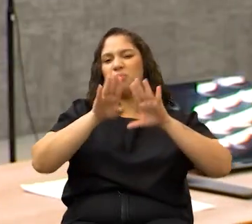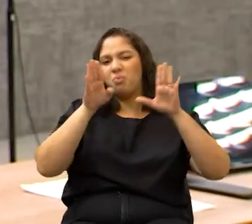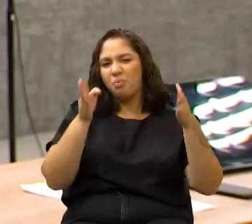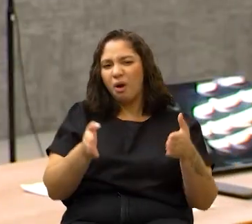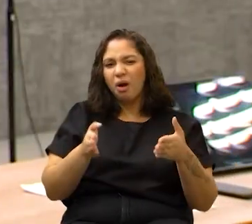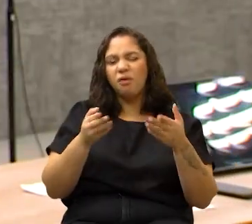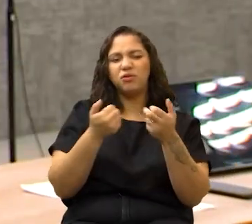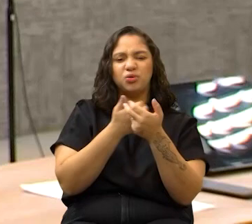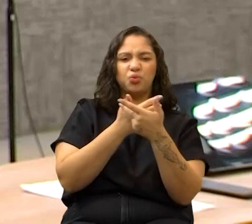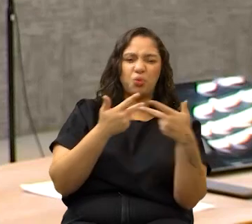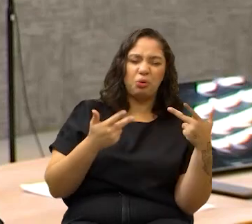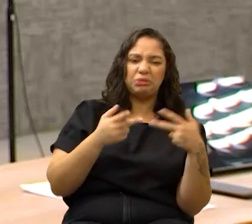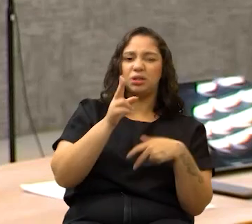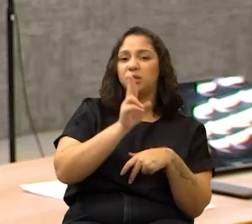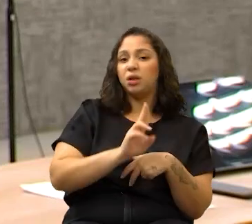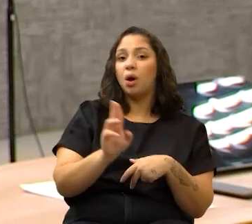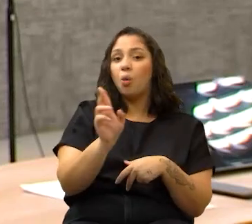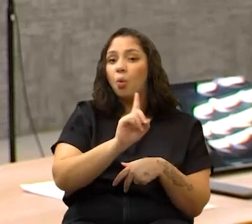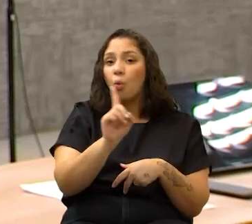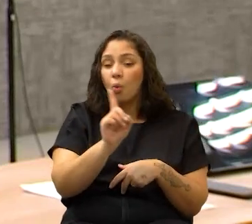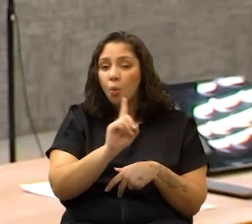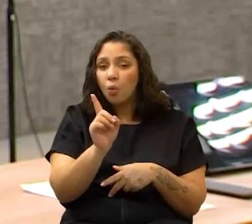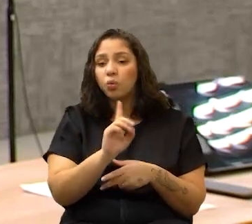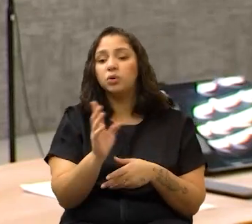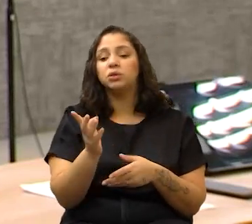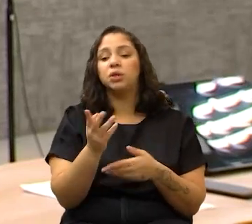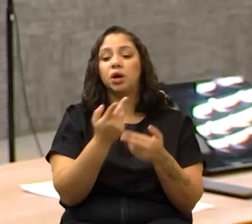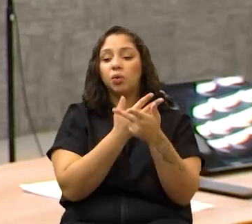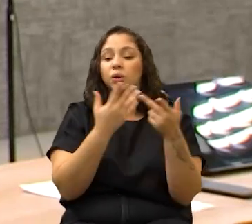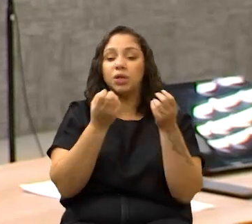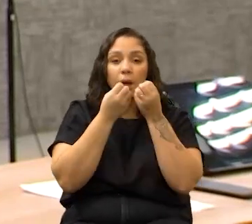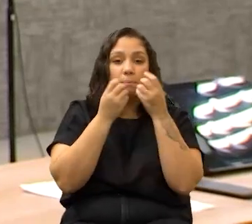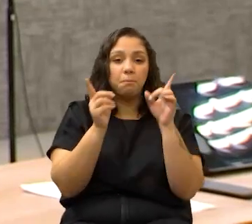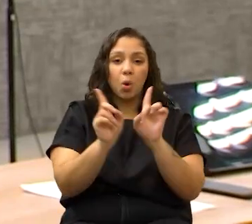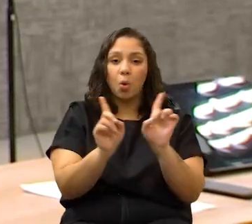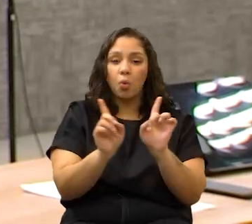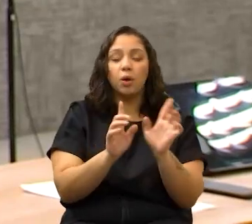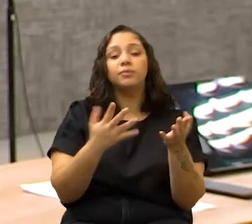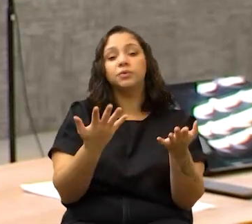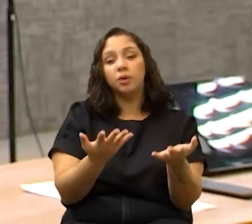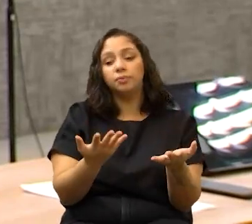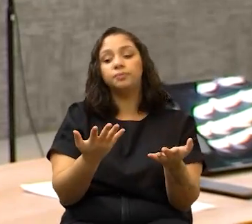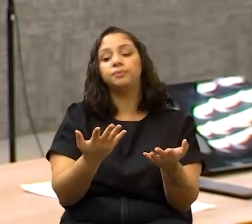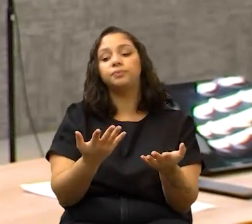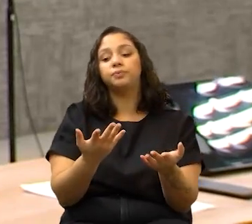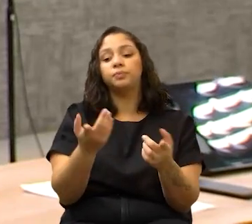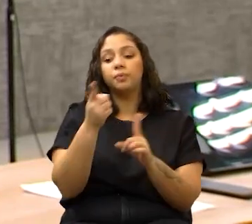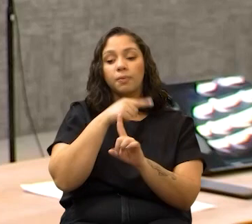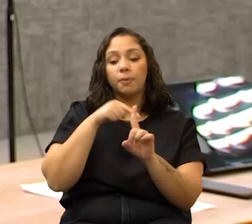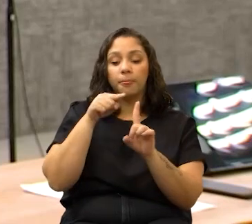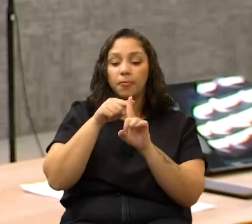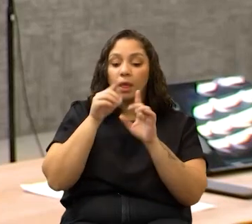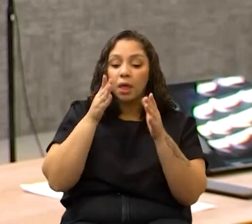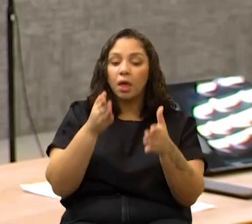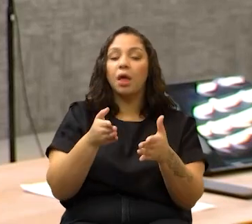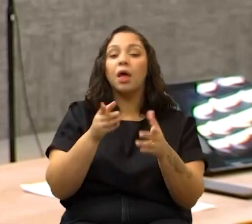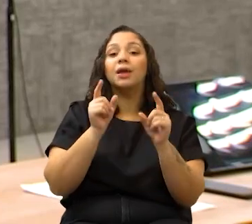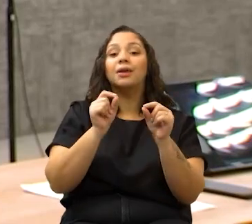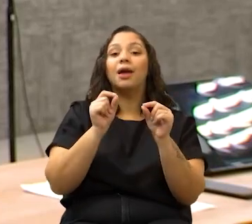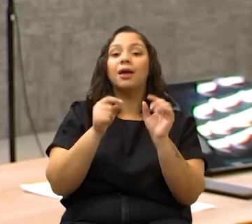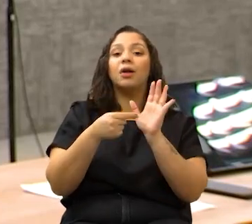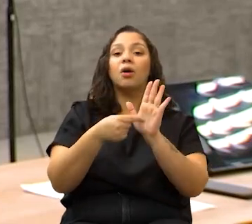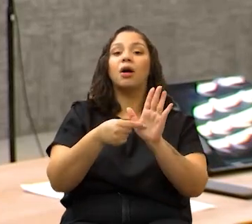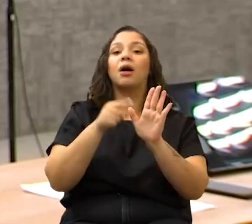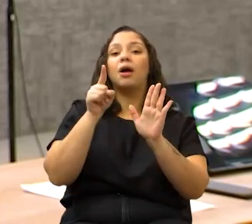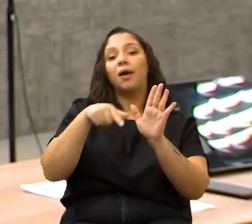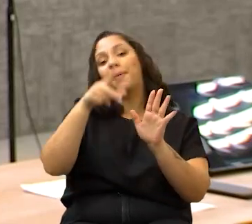móveis, utensílios, enfim, coisas que não mais poderiam ser utilizadas. E essa destinação cabe à prefeitura. Eu